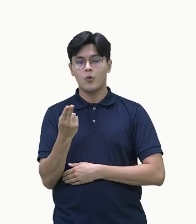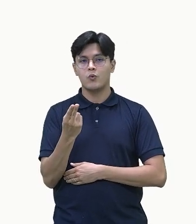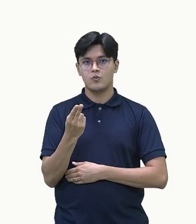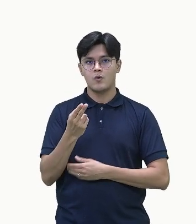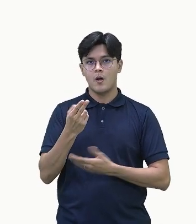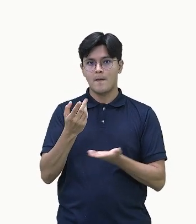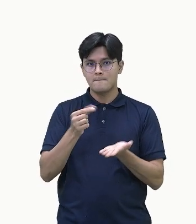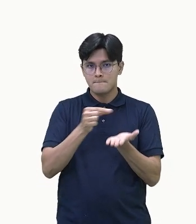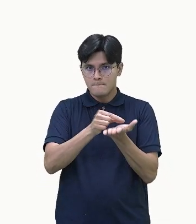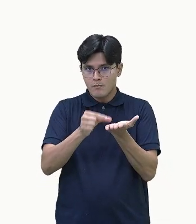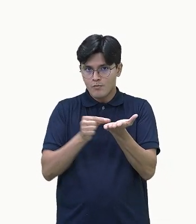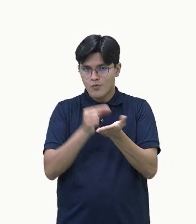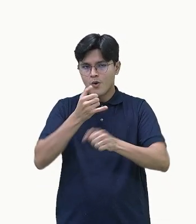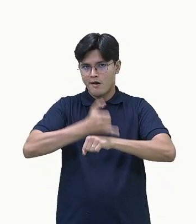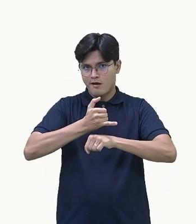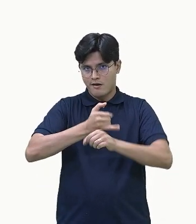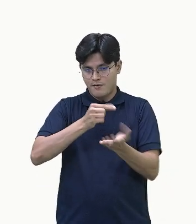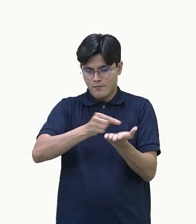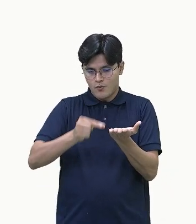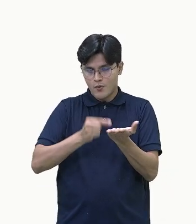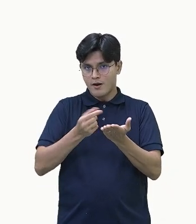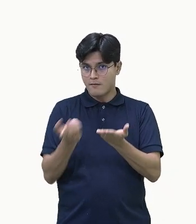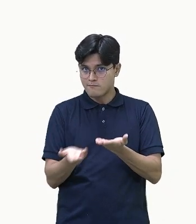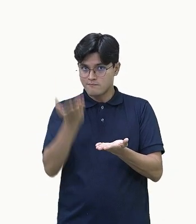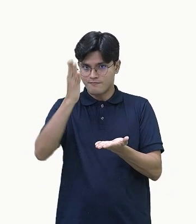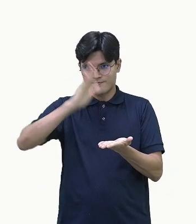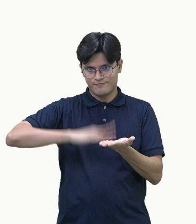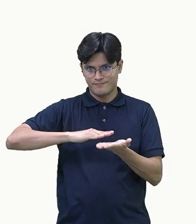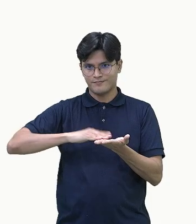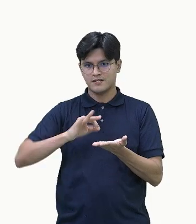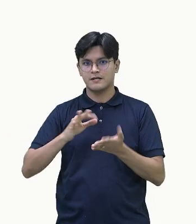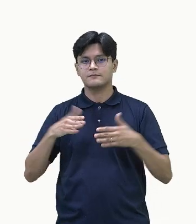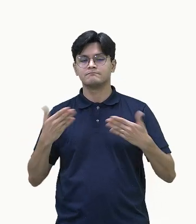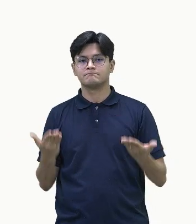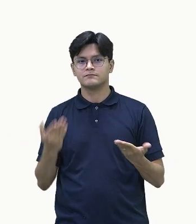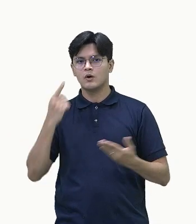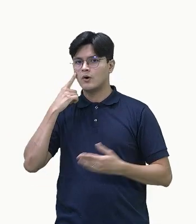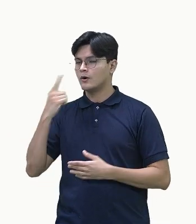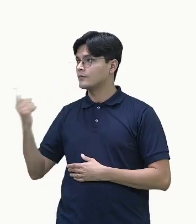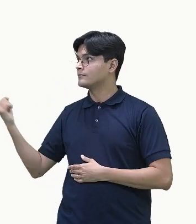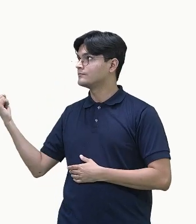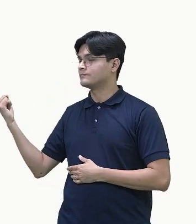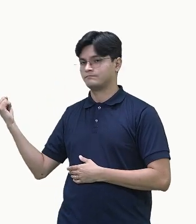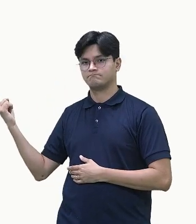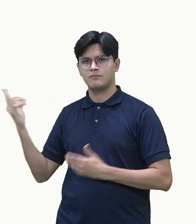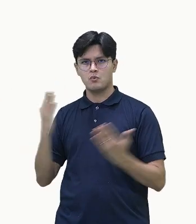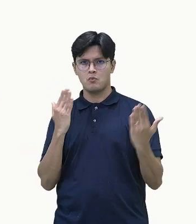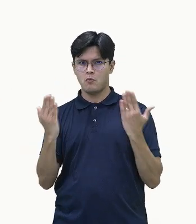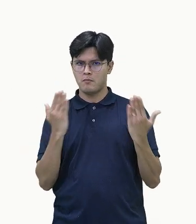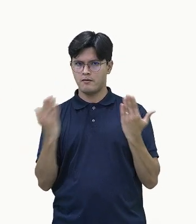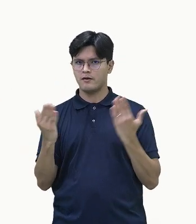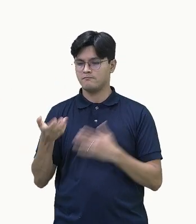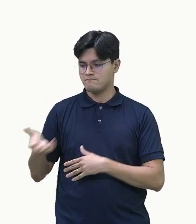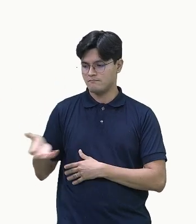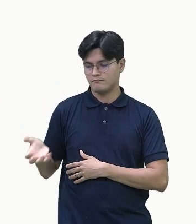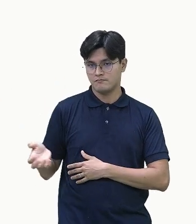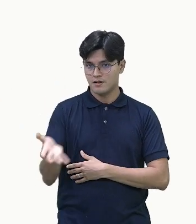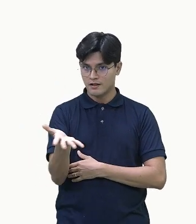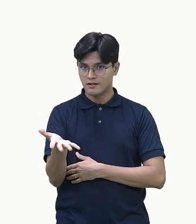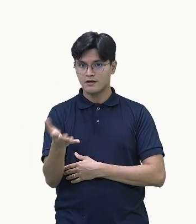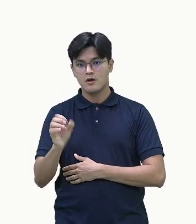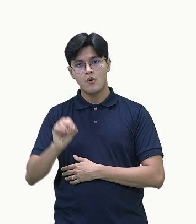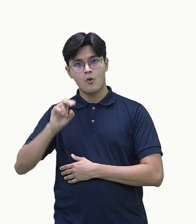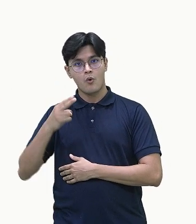este detalhe, tá? Então, aqui, ó, nós temos o lançamento de um dado e nós temos o lançamento